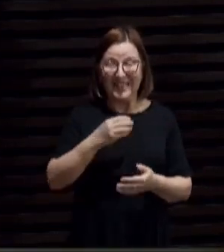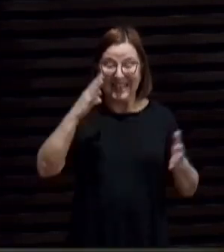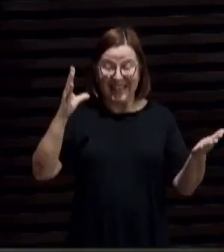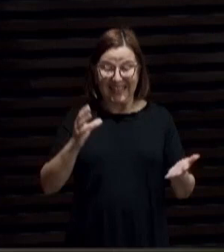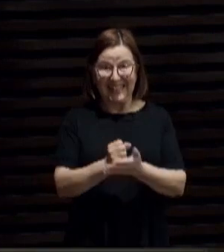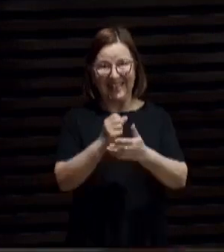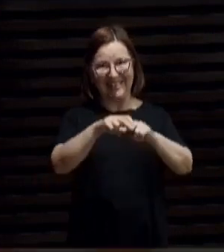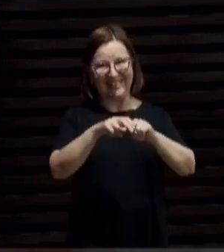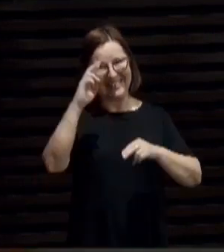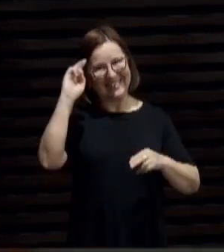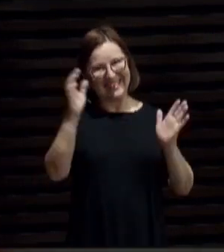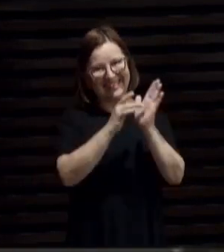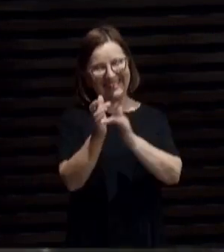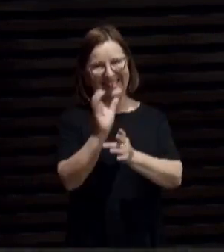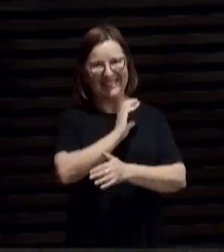Jesus Cristo.